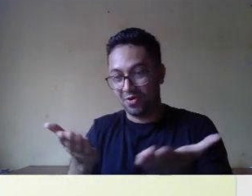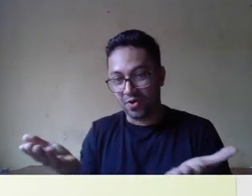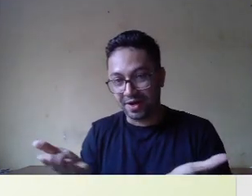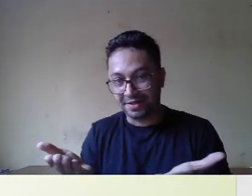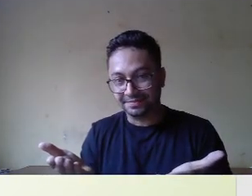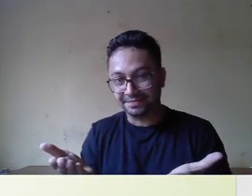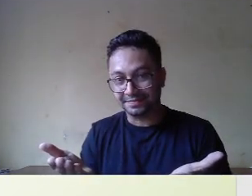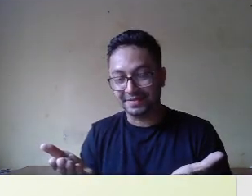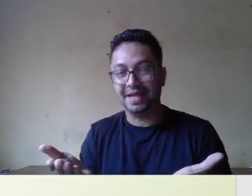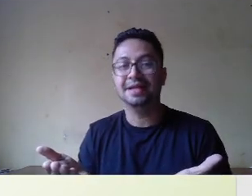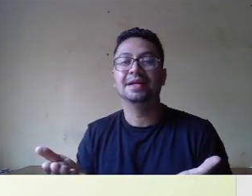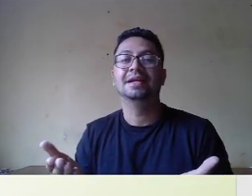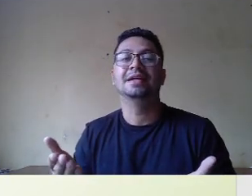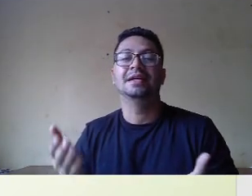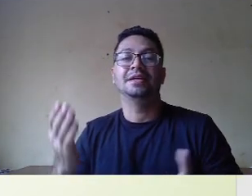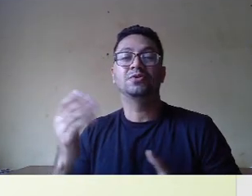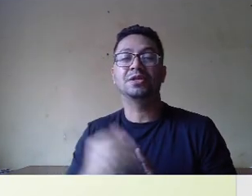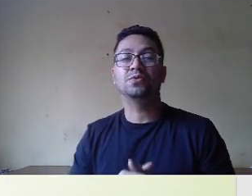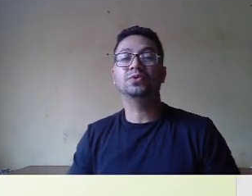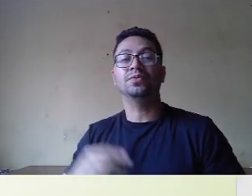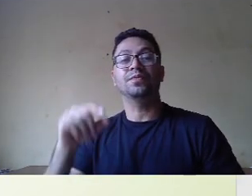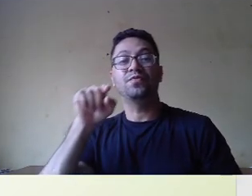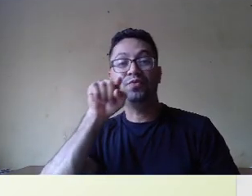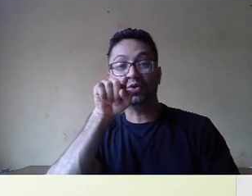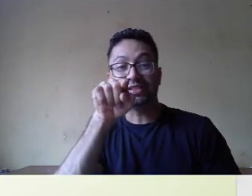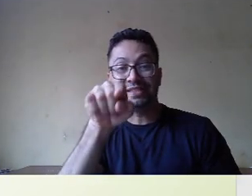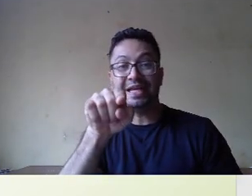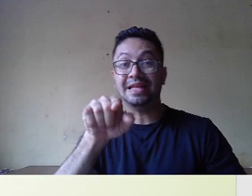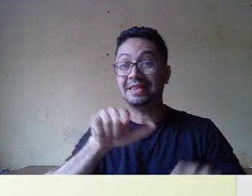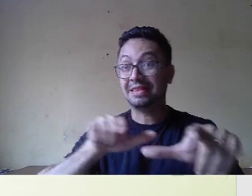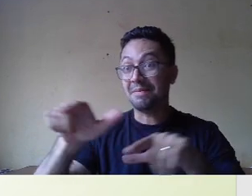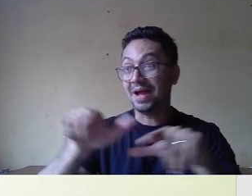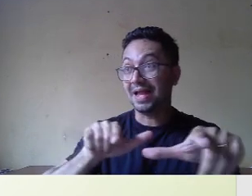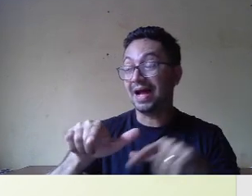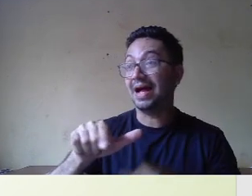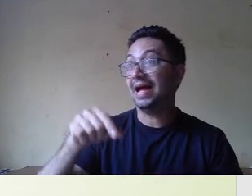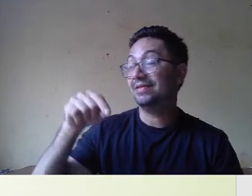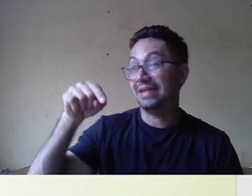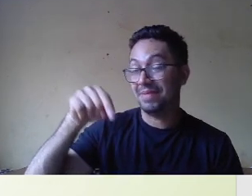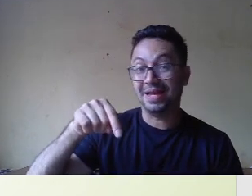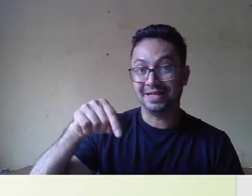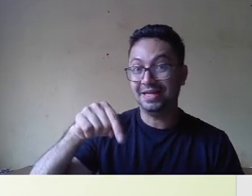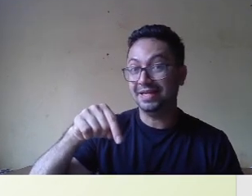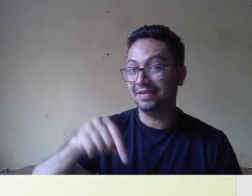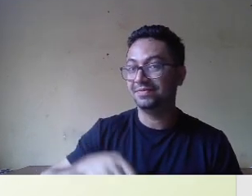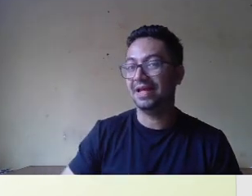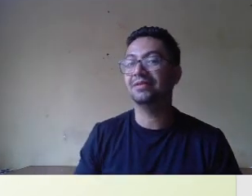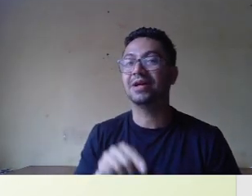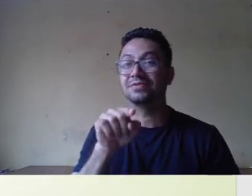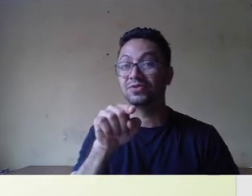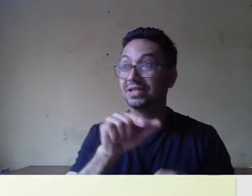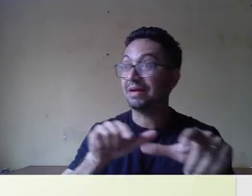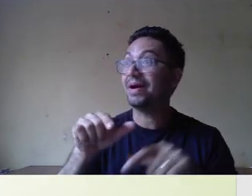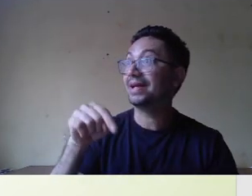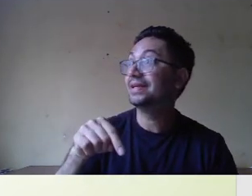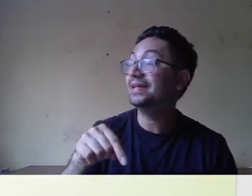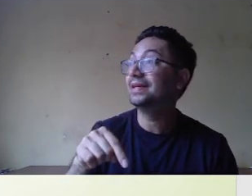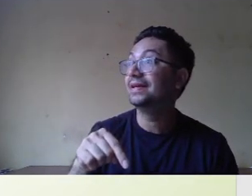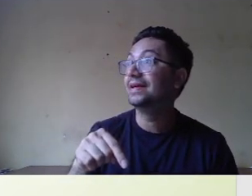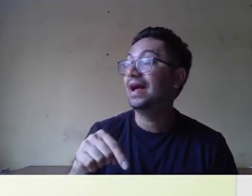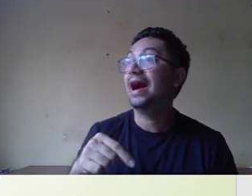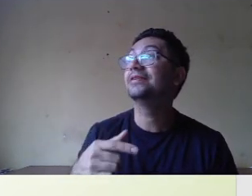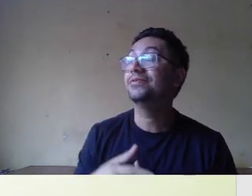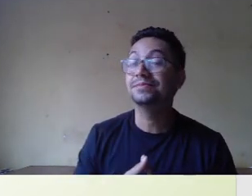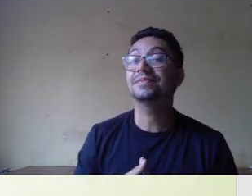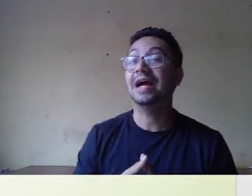estudar agora, né? E o segundo, você trabalha aqui, né? No caso, você trabalha